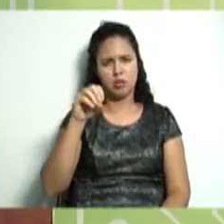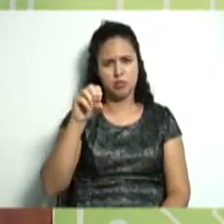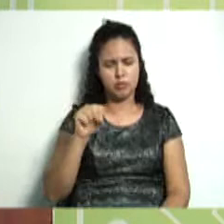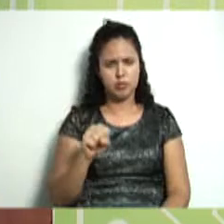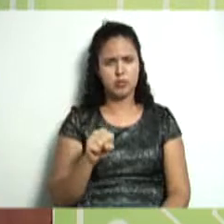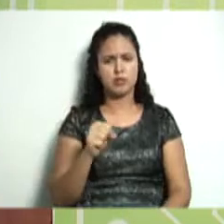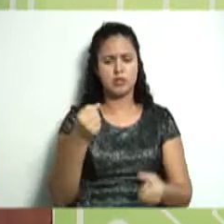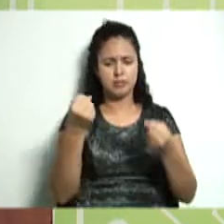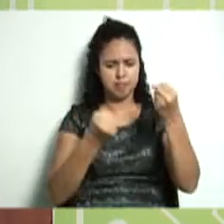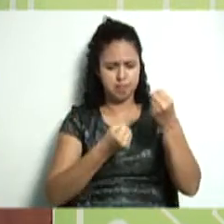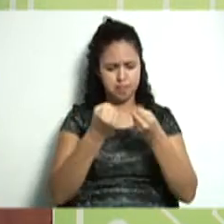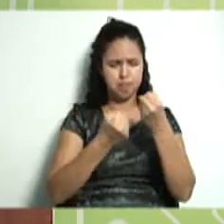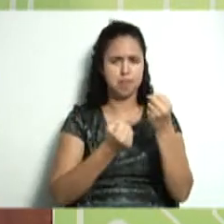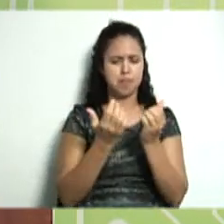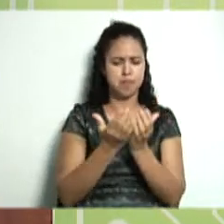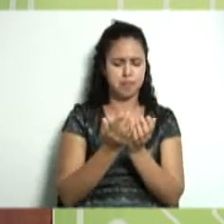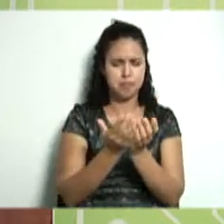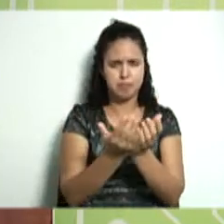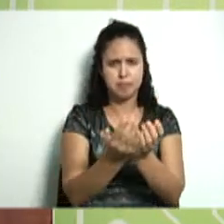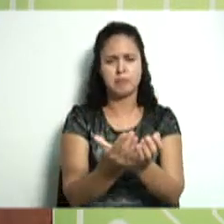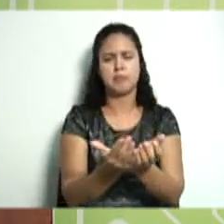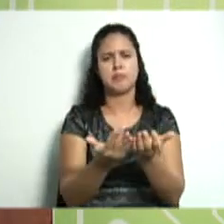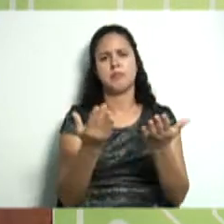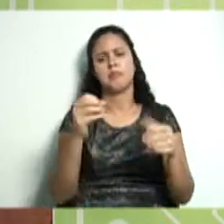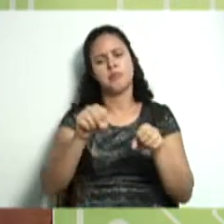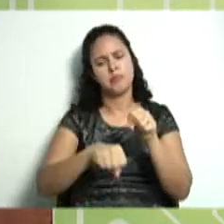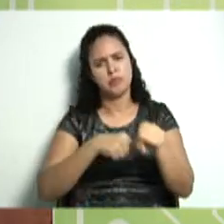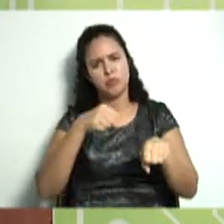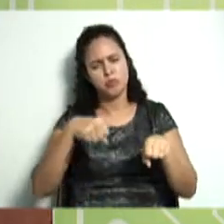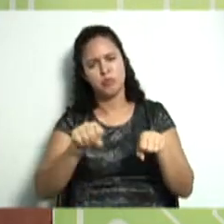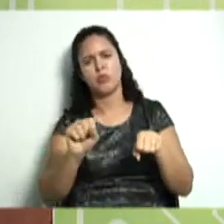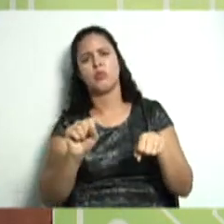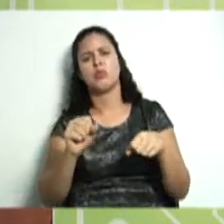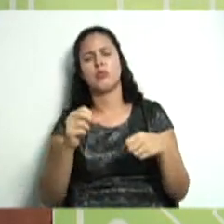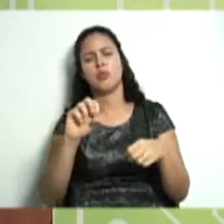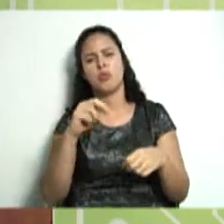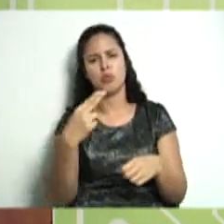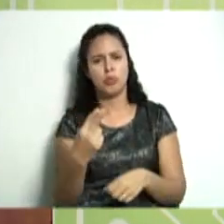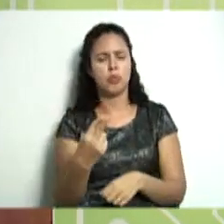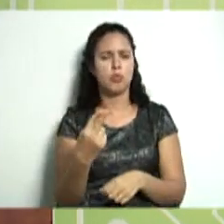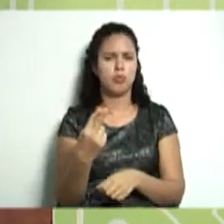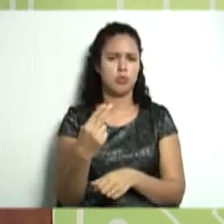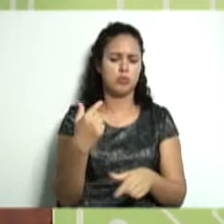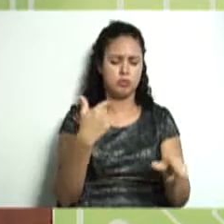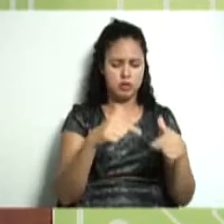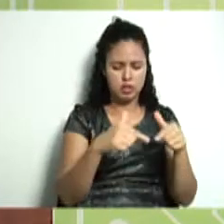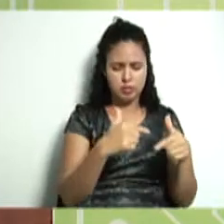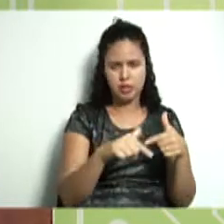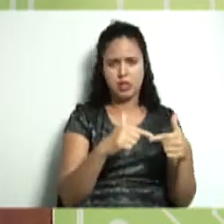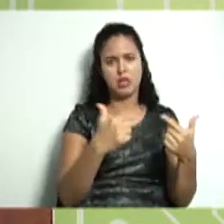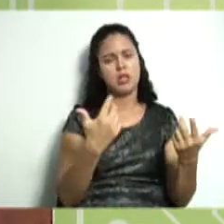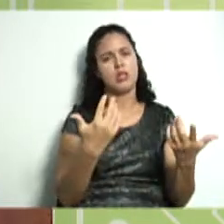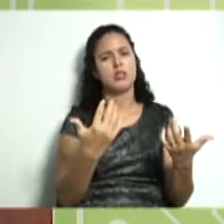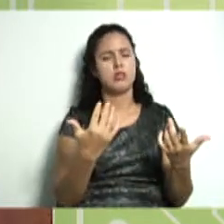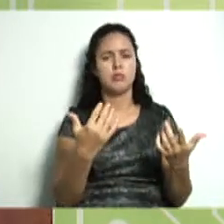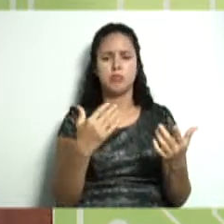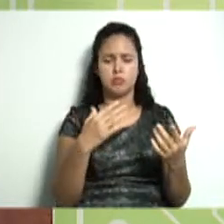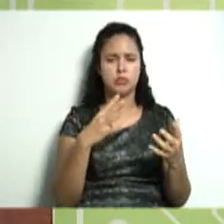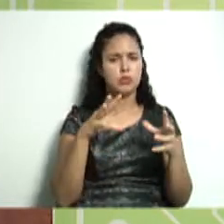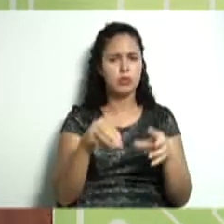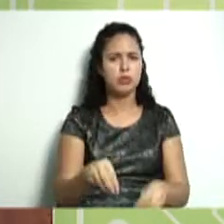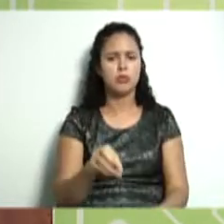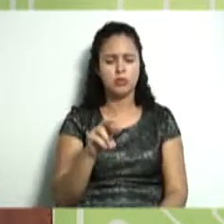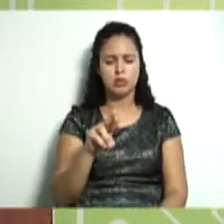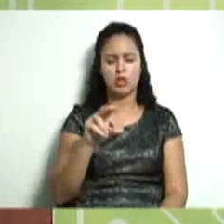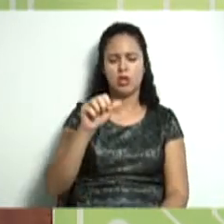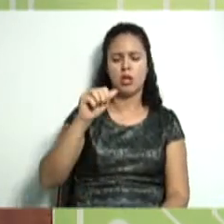ramos de alguma produção, ramos de alguma atividade de serviço, então esses ramos que ainda